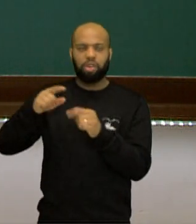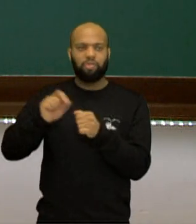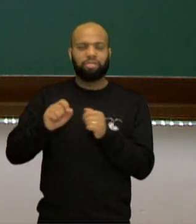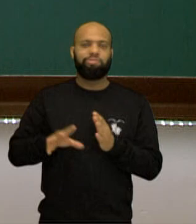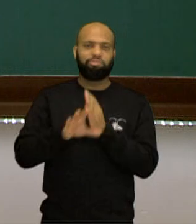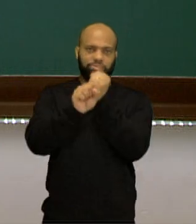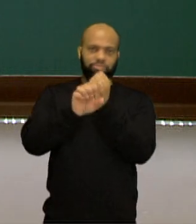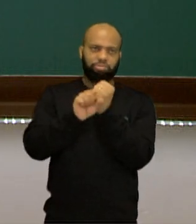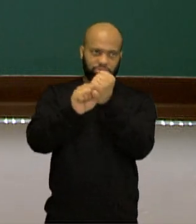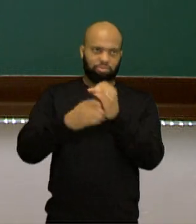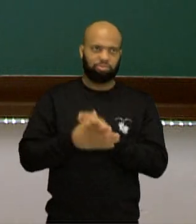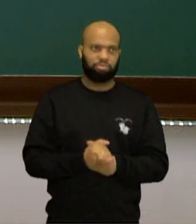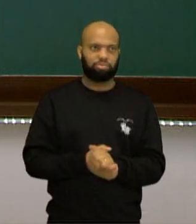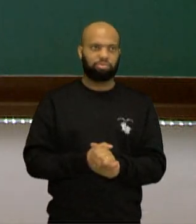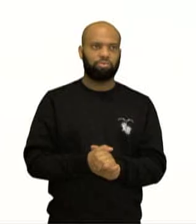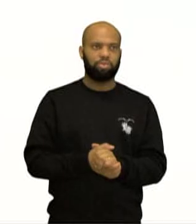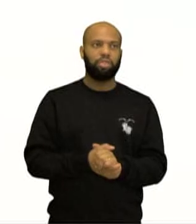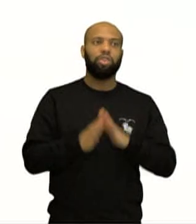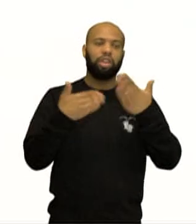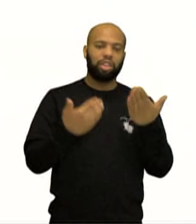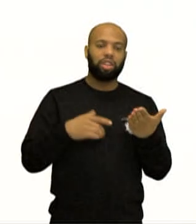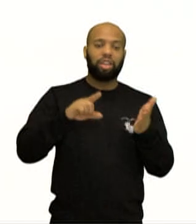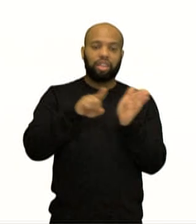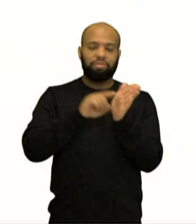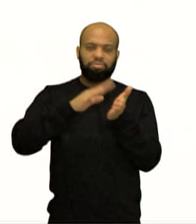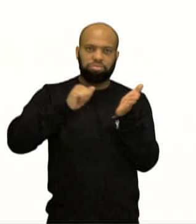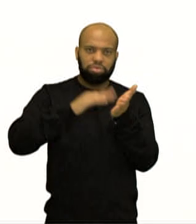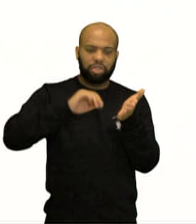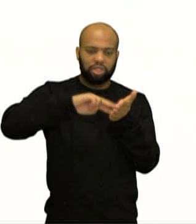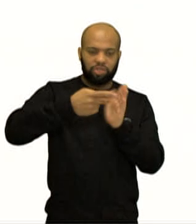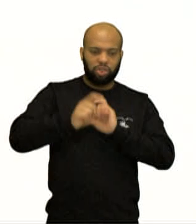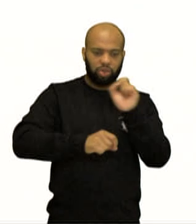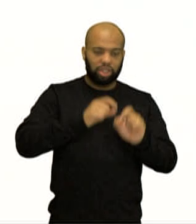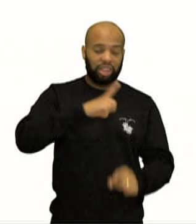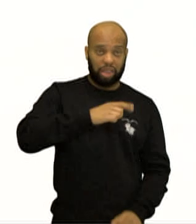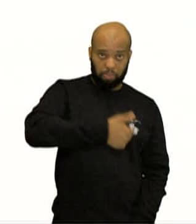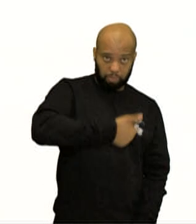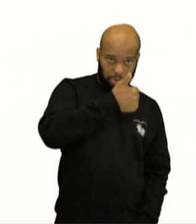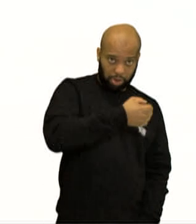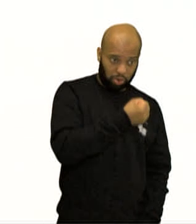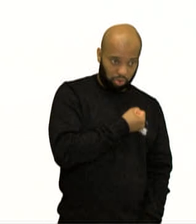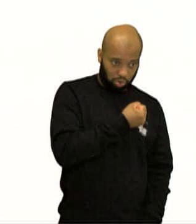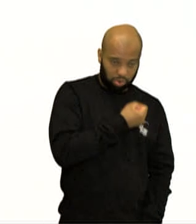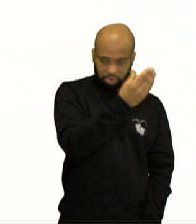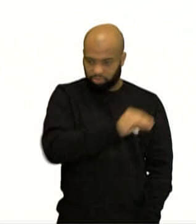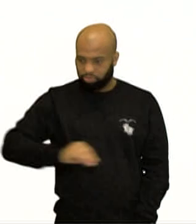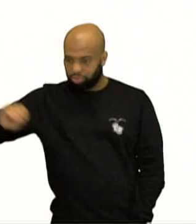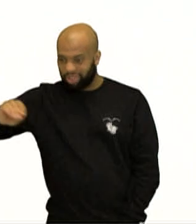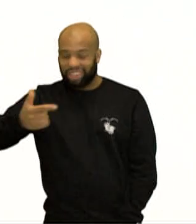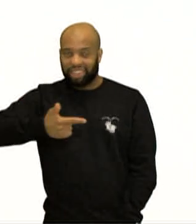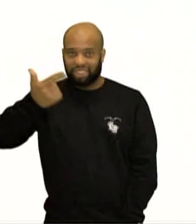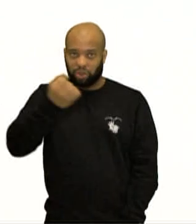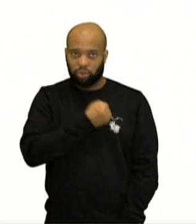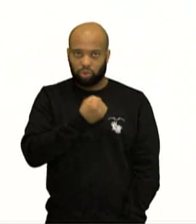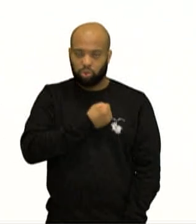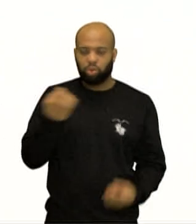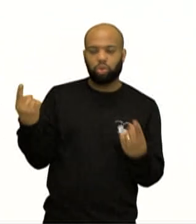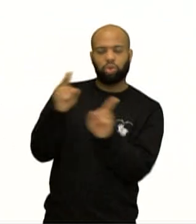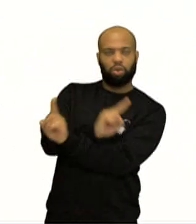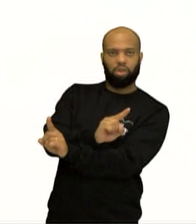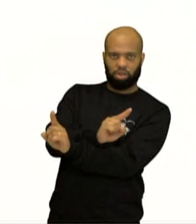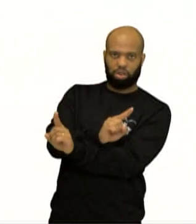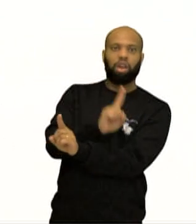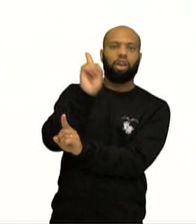inteiros. Então, subtrair dois números é o mesmo que adicionar o primeiro com o oposto do segundo. Então, tem subtração, vai